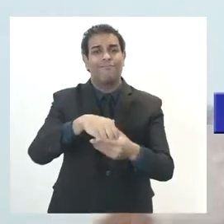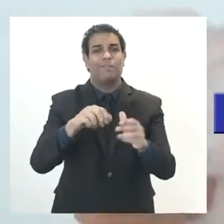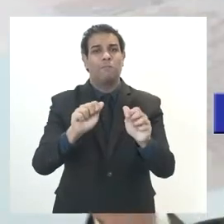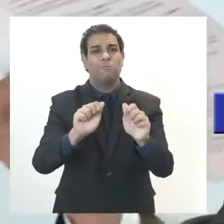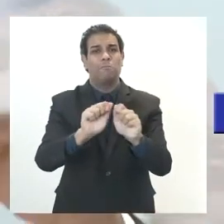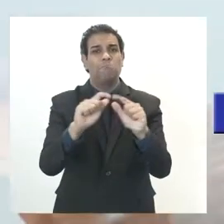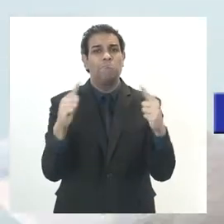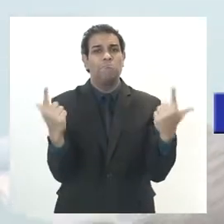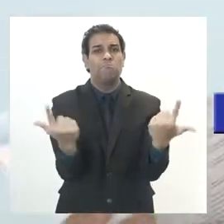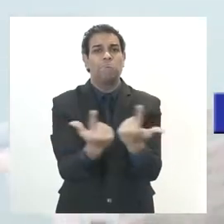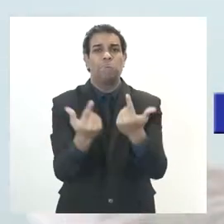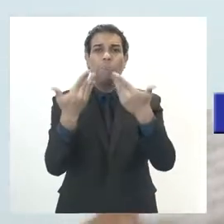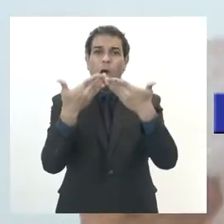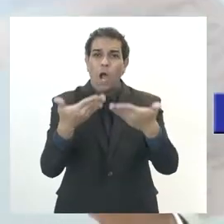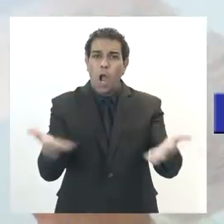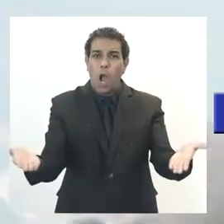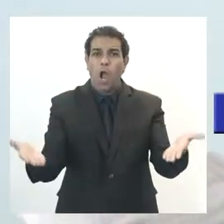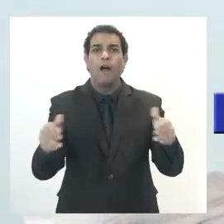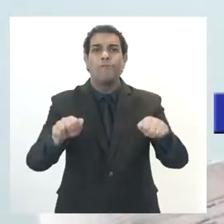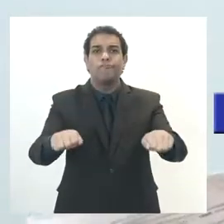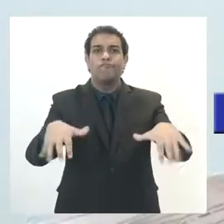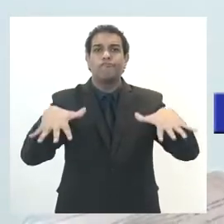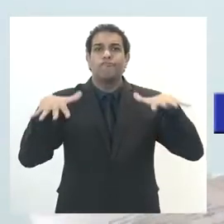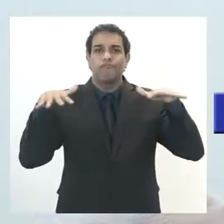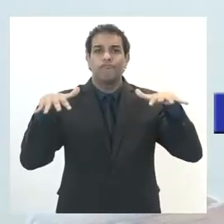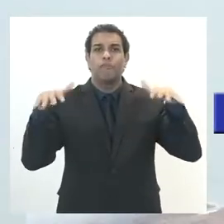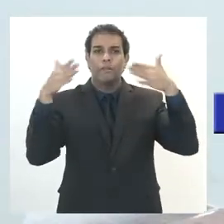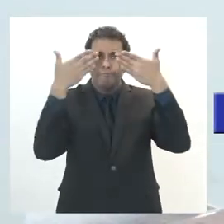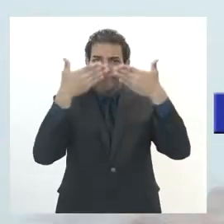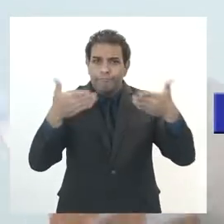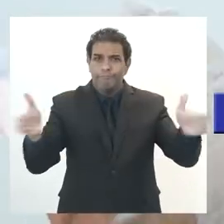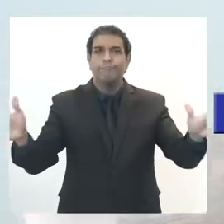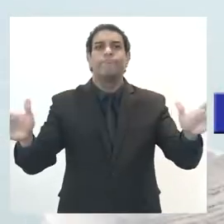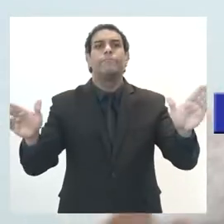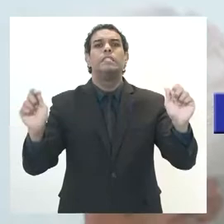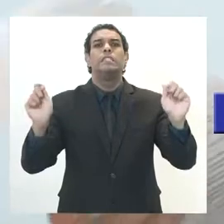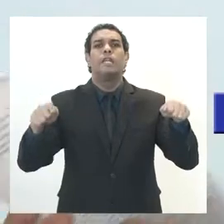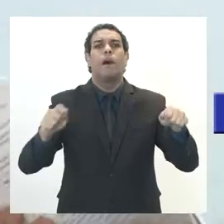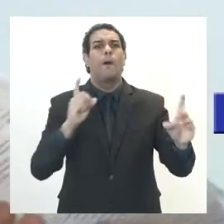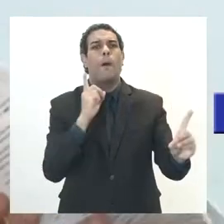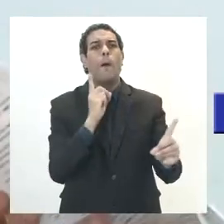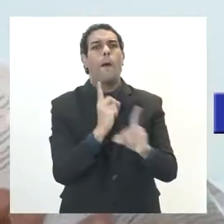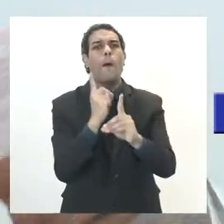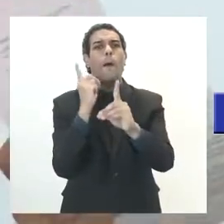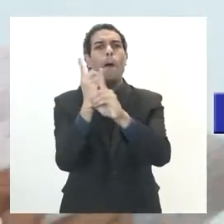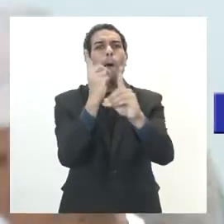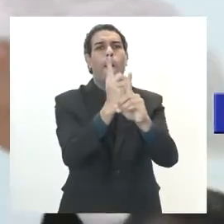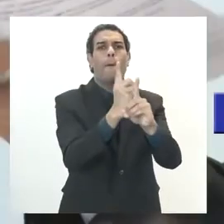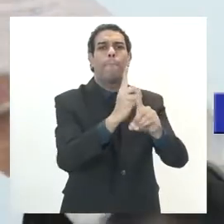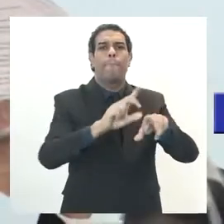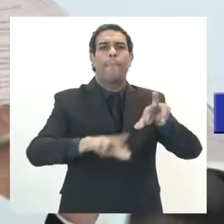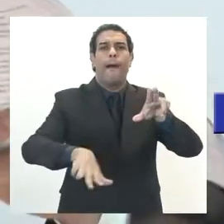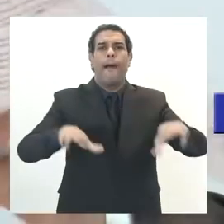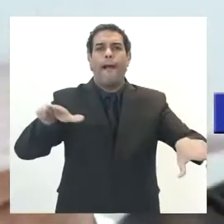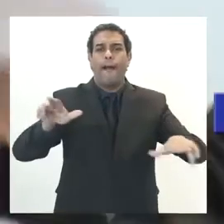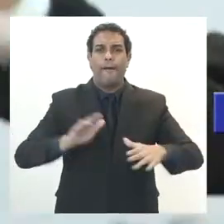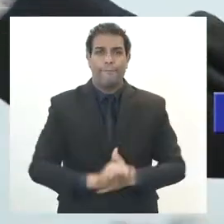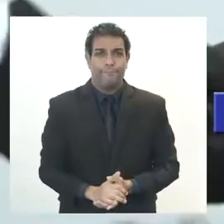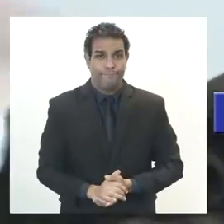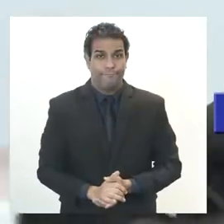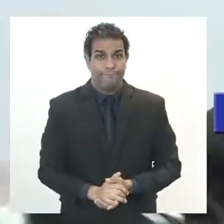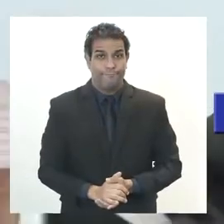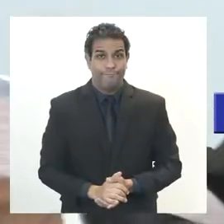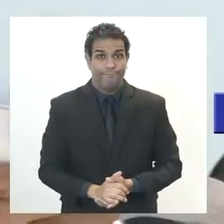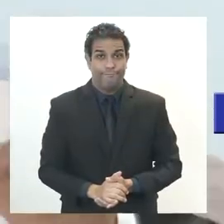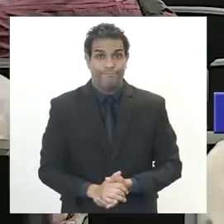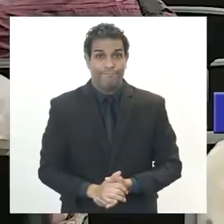abrindo o espaço para que nós pudéssemos realizar esse encontro foi demonstrado o seguinte o poder